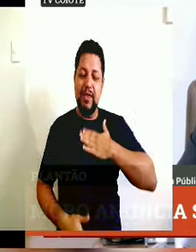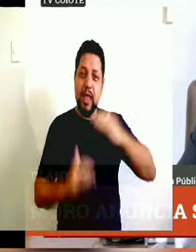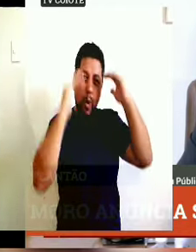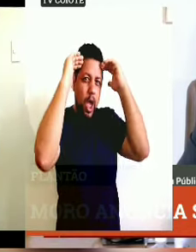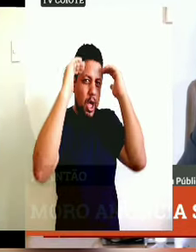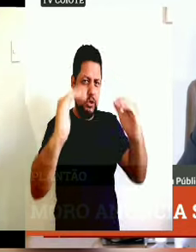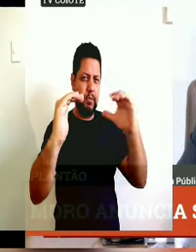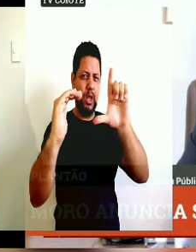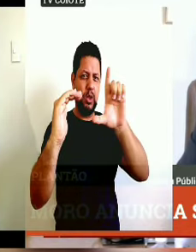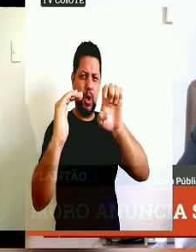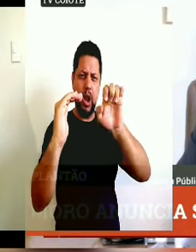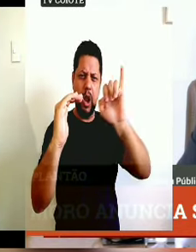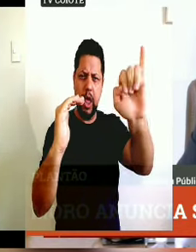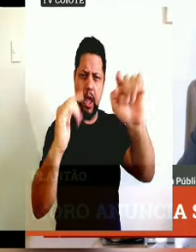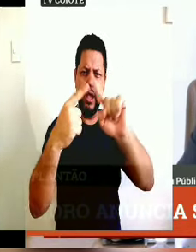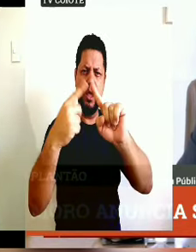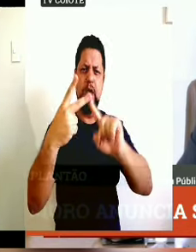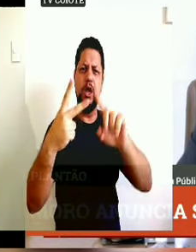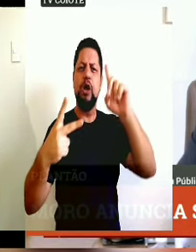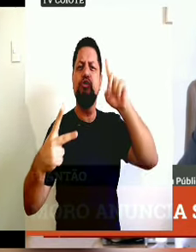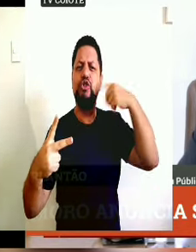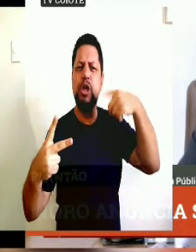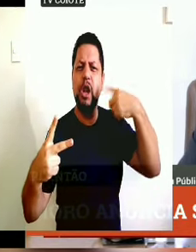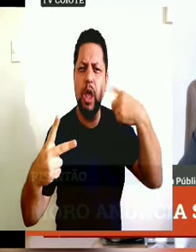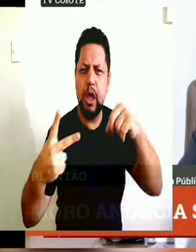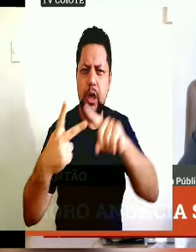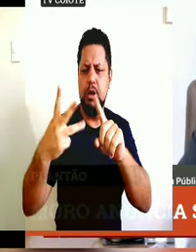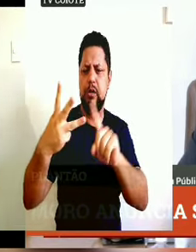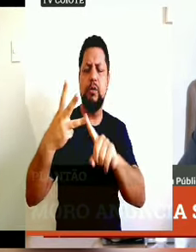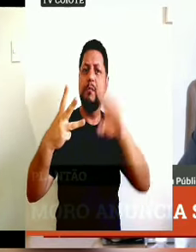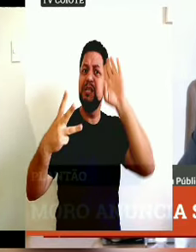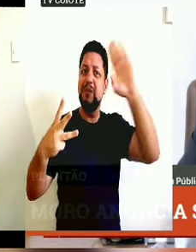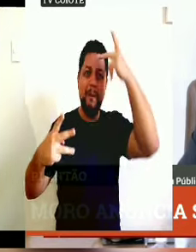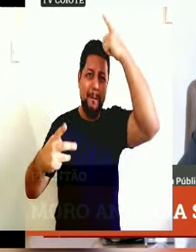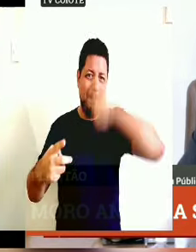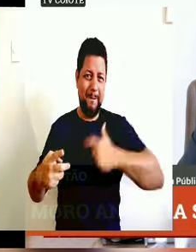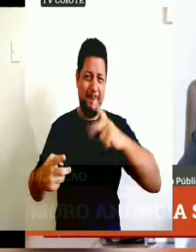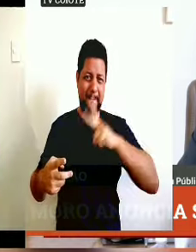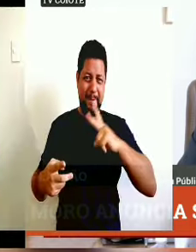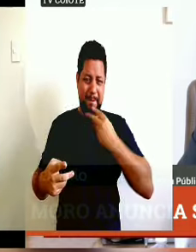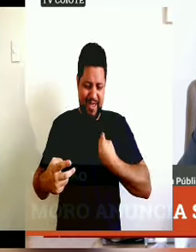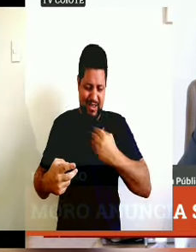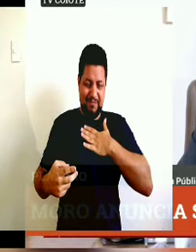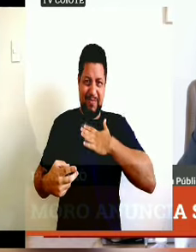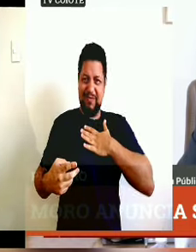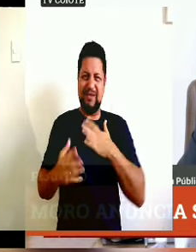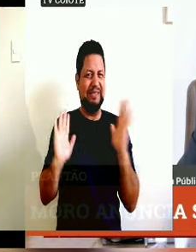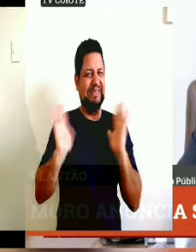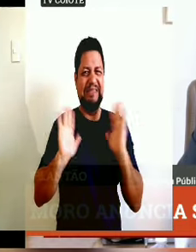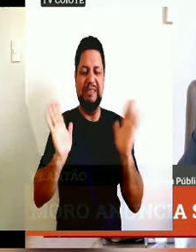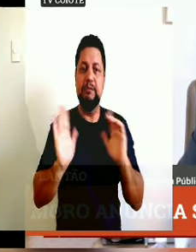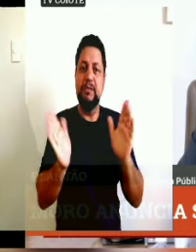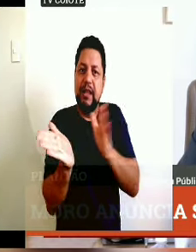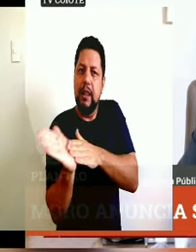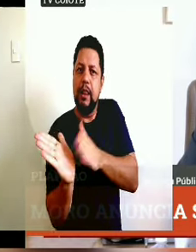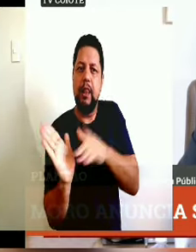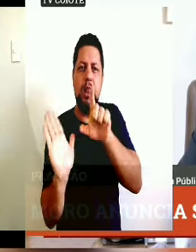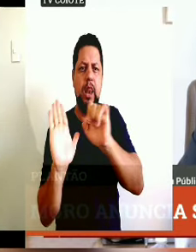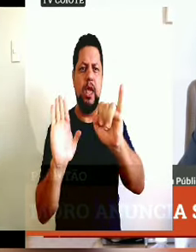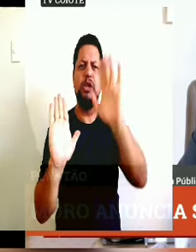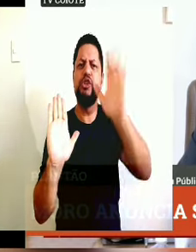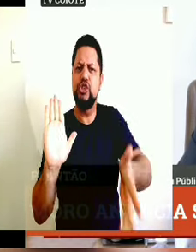Estado de Direito, à imparcialidade, né, no trato das coisas com o governo. E eu vivenciei isso durante a Lava